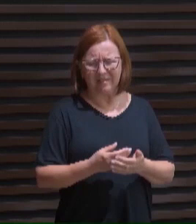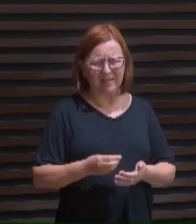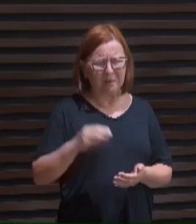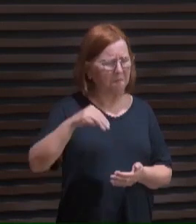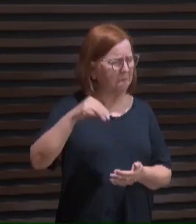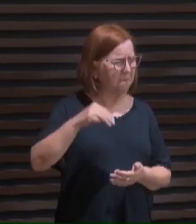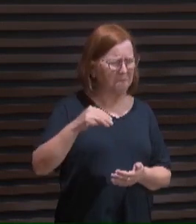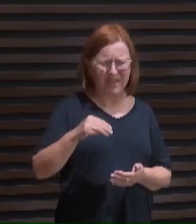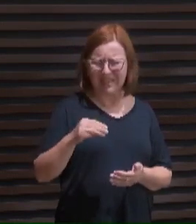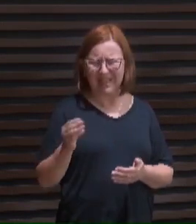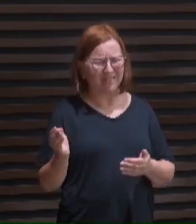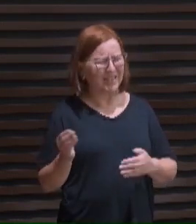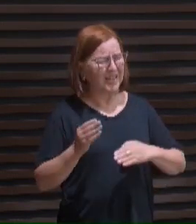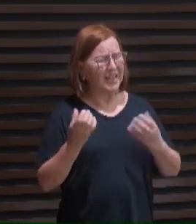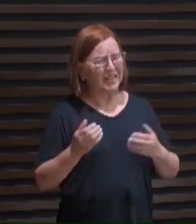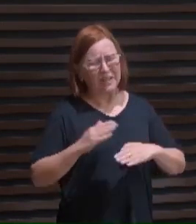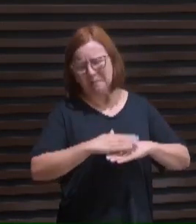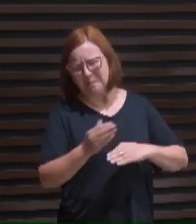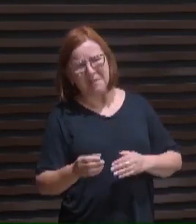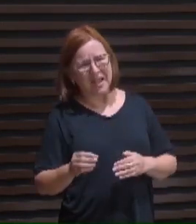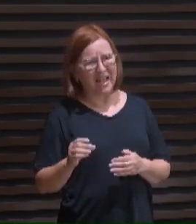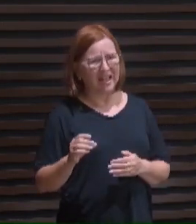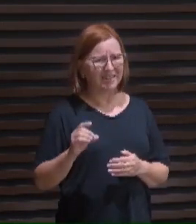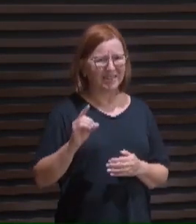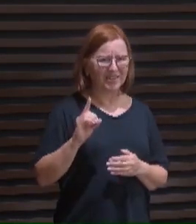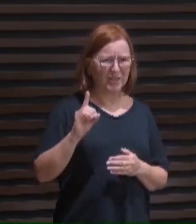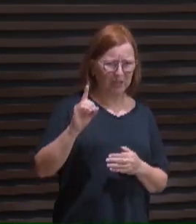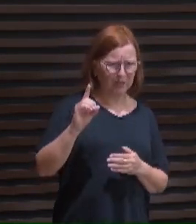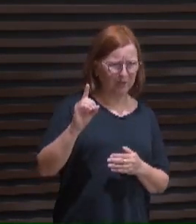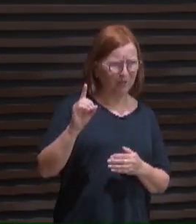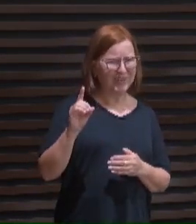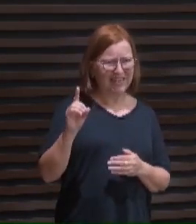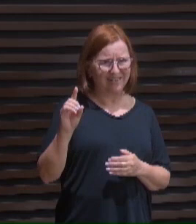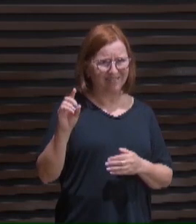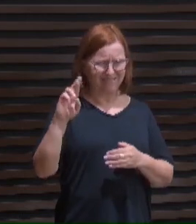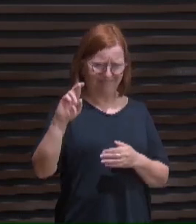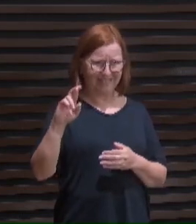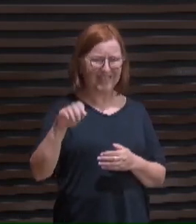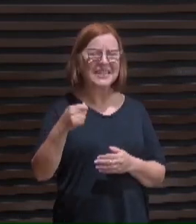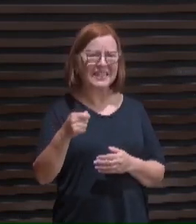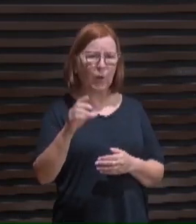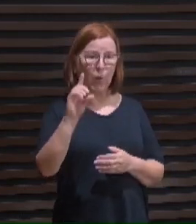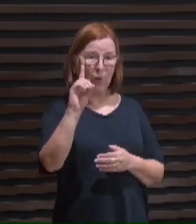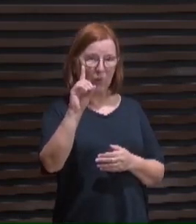não serve, doutorado não serve, é o pós-doutorado não serve, é o agrégé não